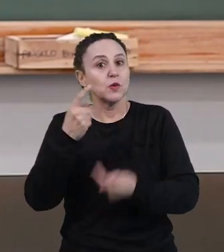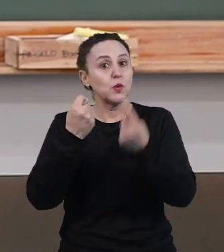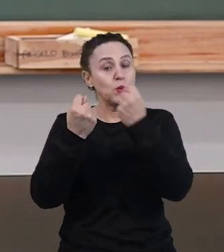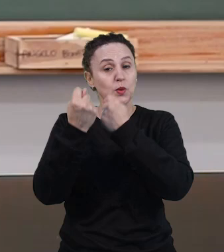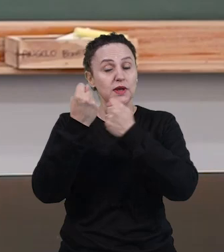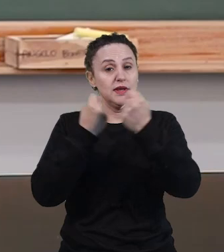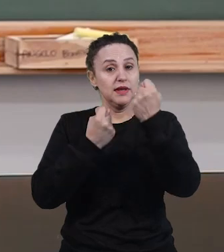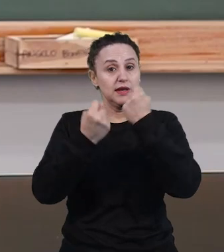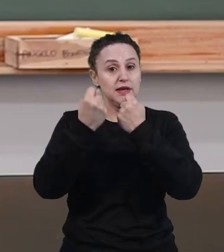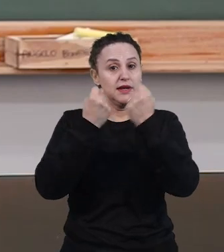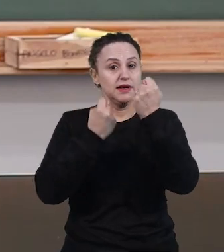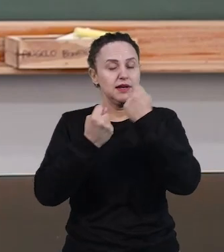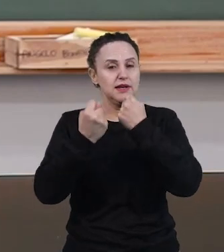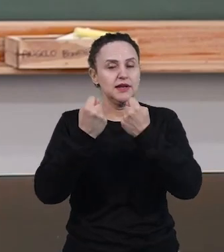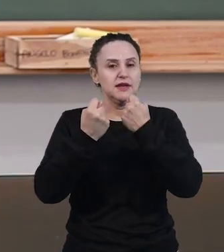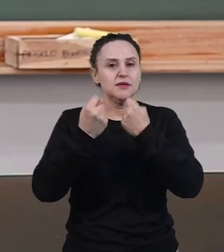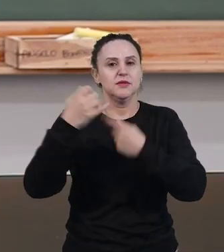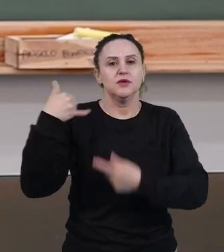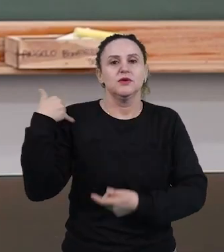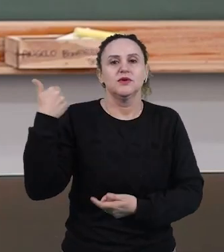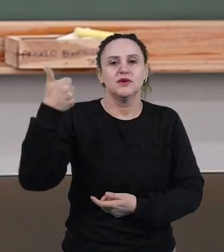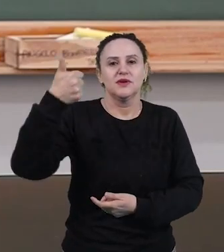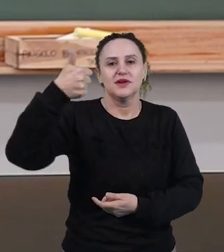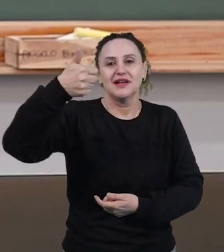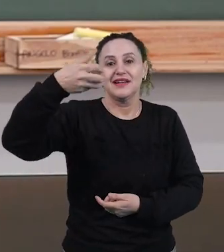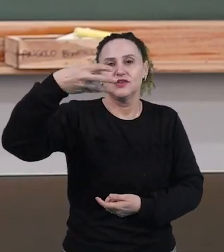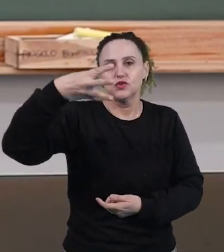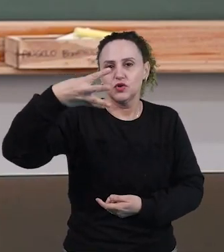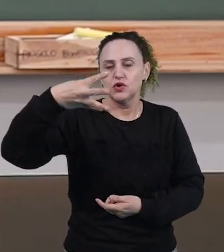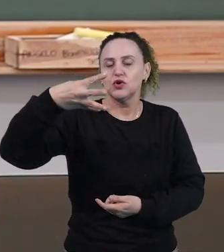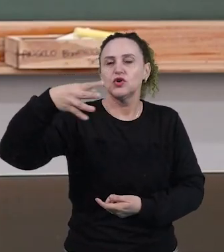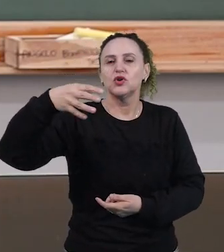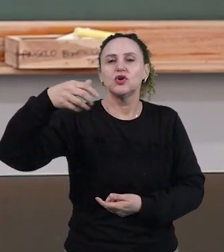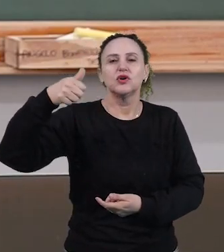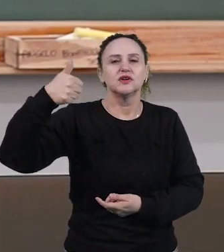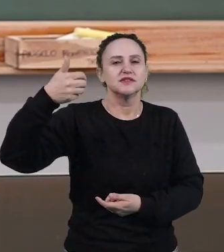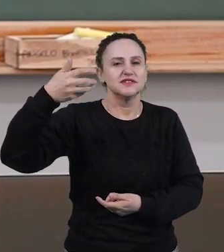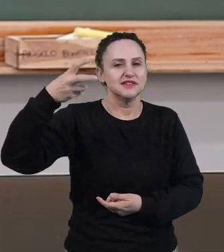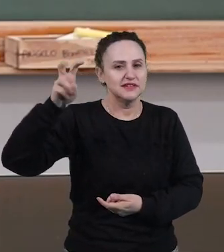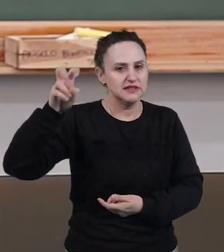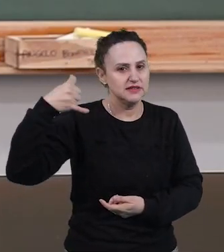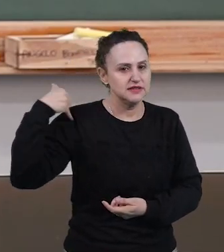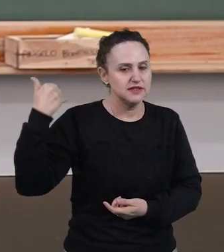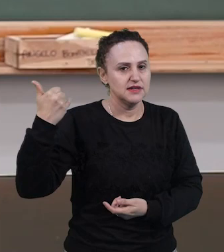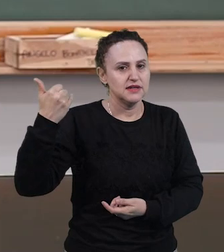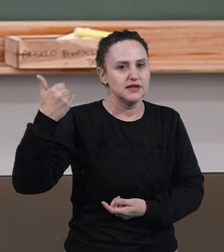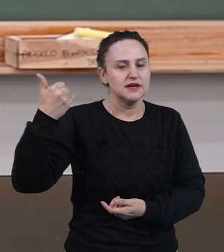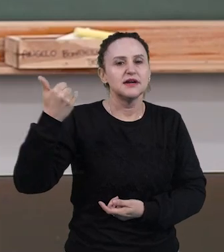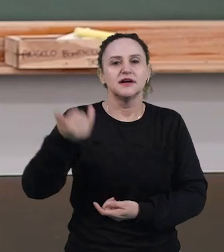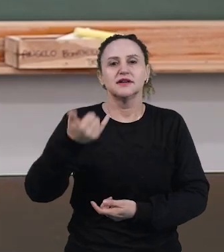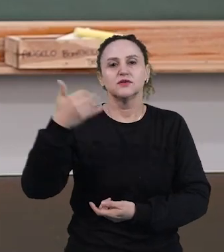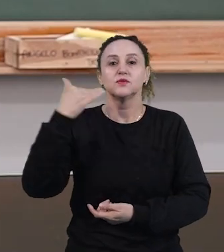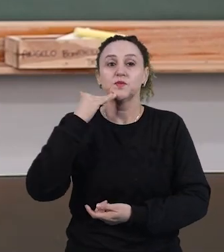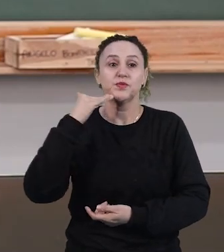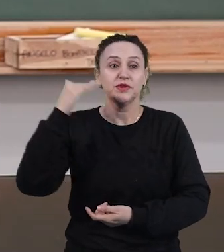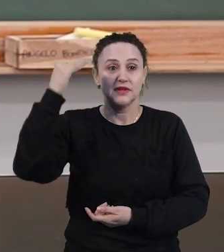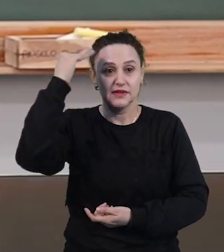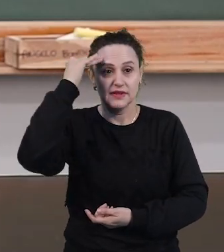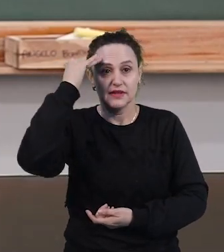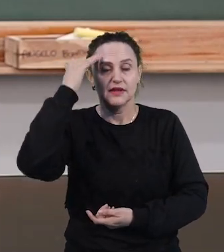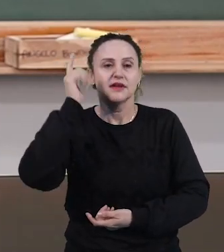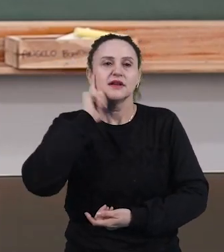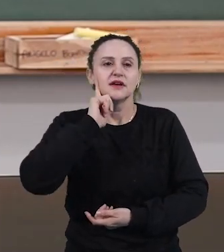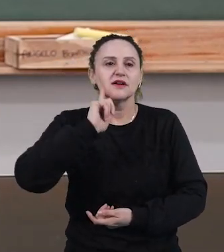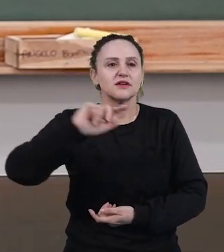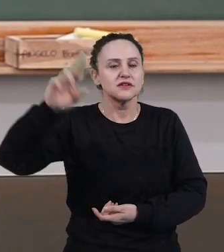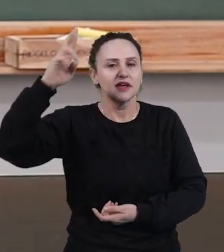dos 14, 15 anos. O adolescente, ele já é capaz de raciocinar, de deduzir, né? Não só sobre